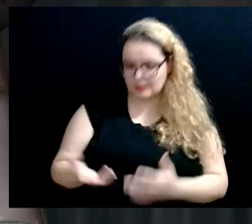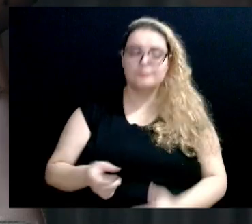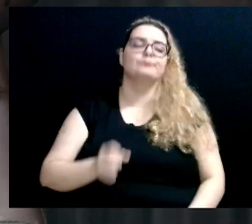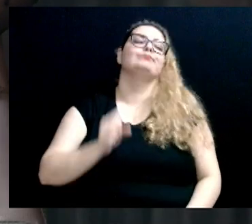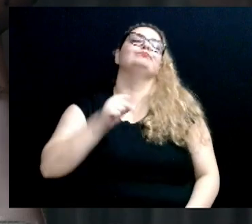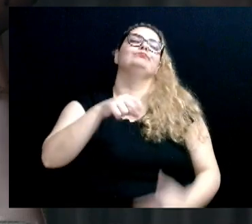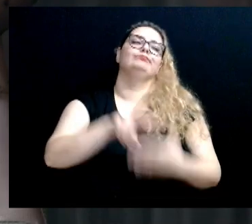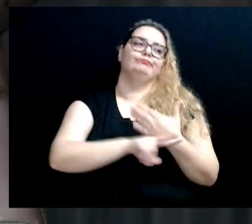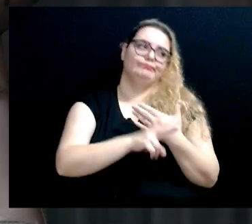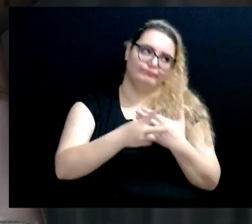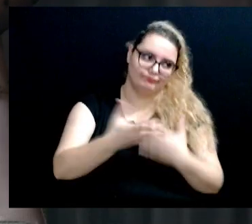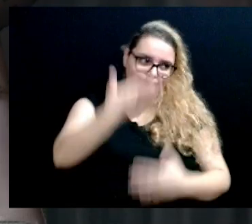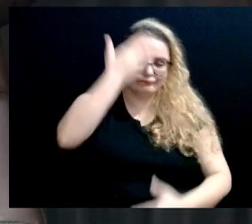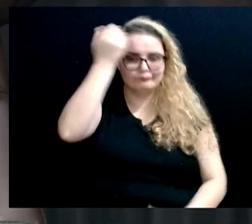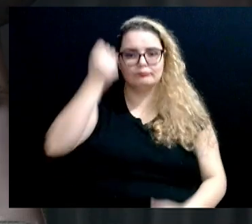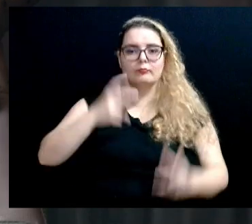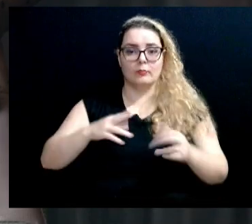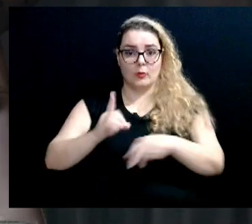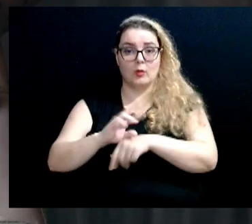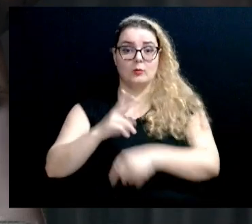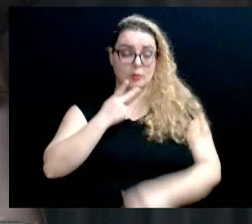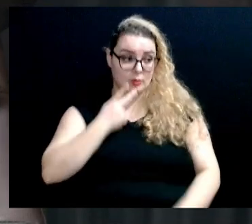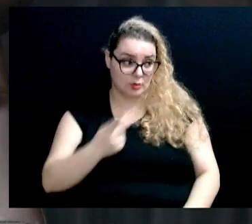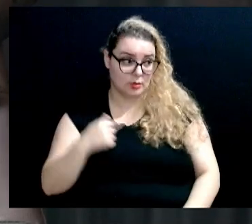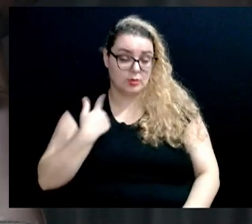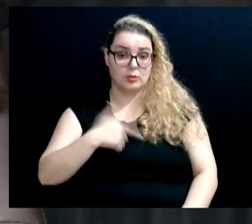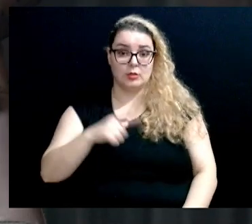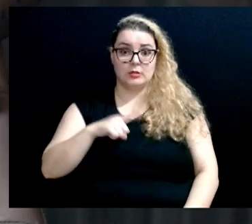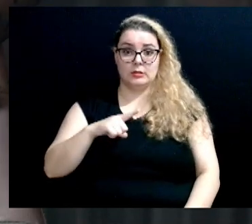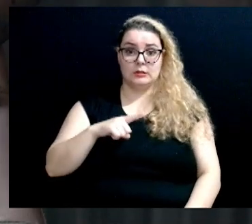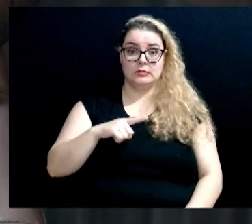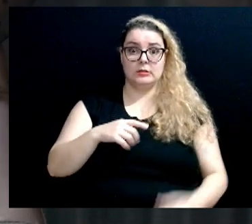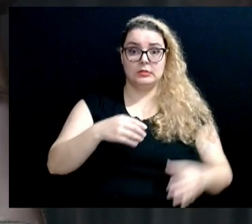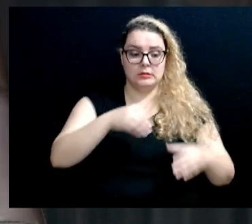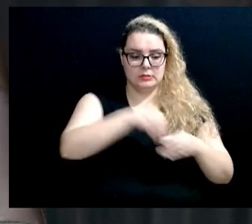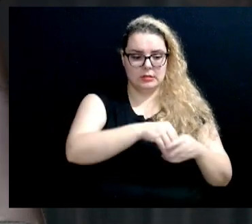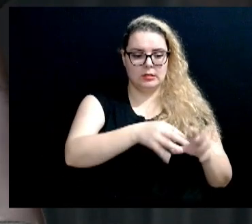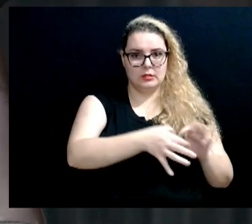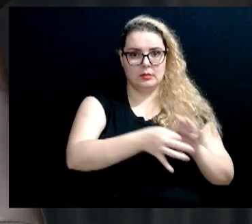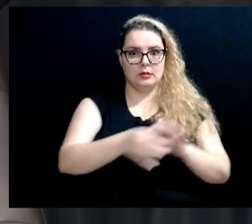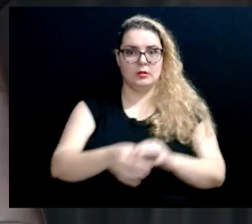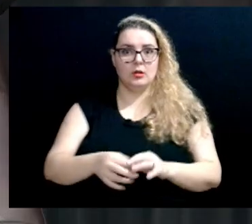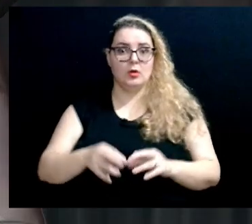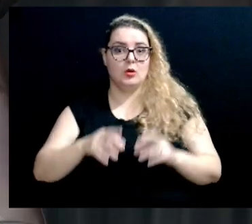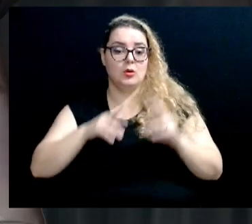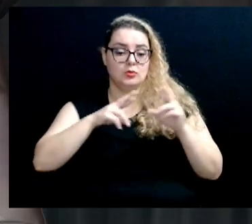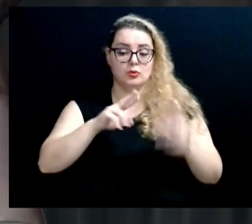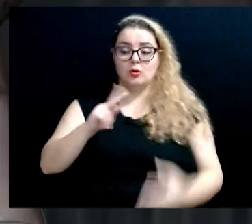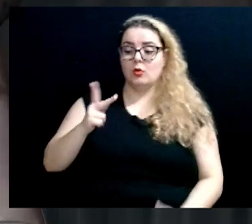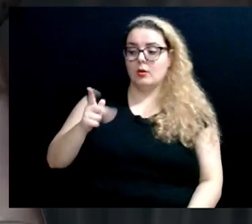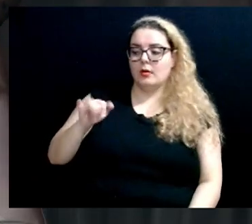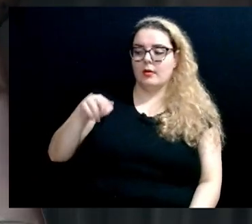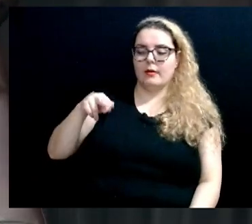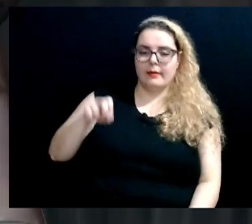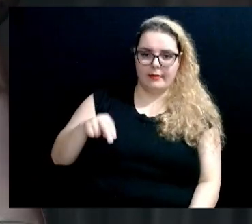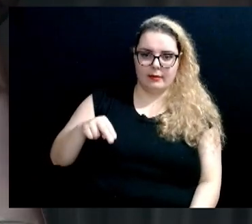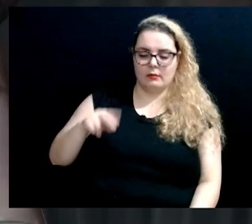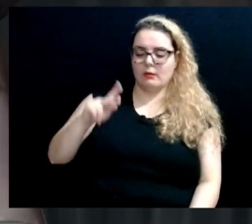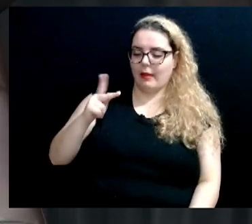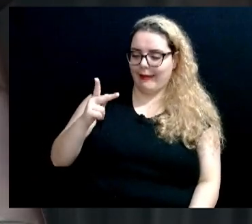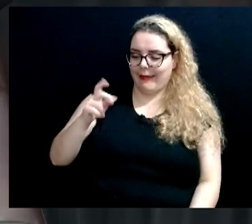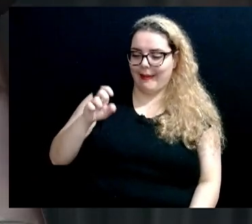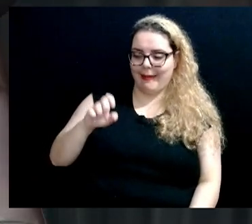o doutor comentou, a gente tem, dentro dessas fases, o sono REM é um sono em que a gente vai regular principalmente o nosso humor.